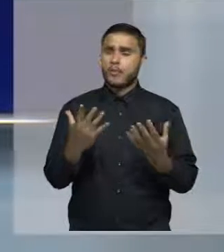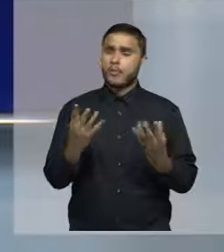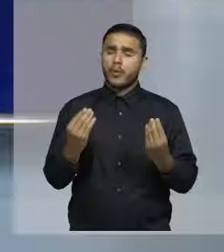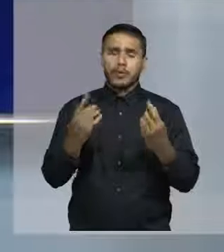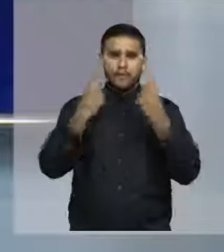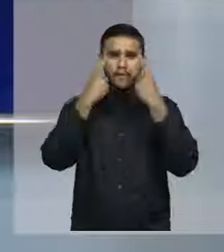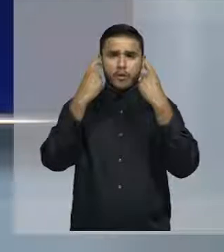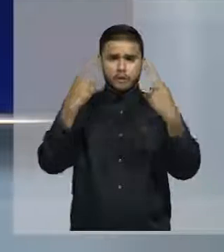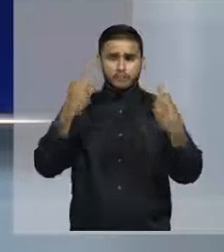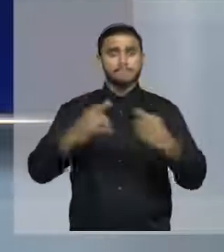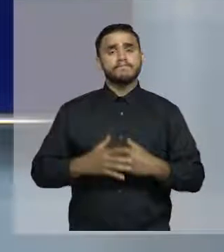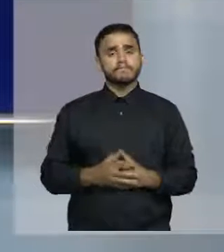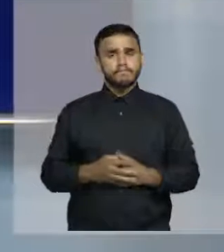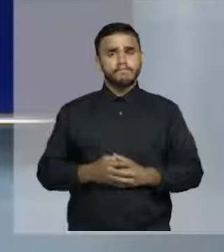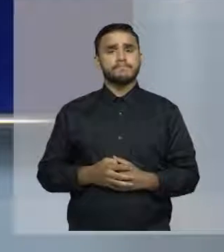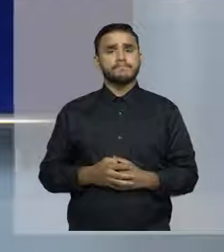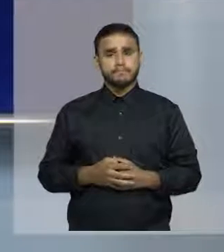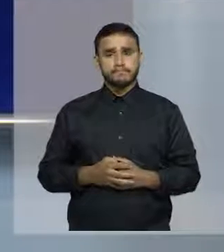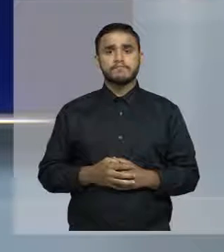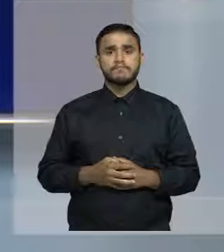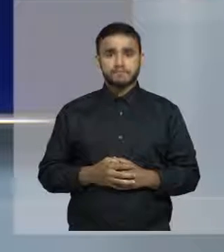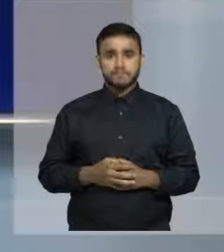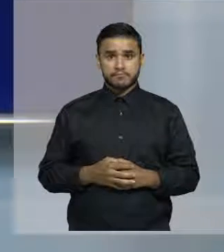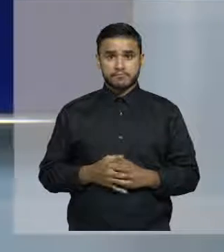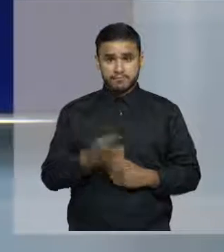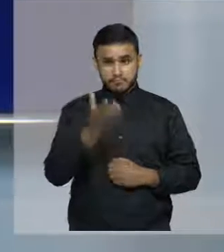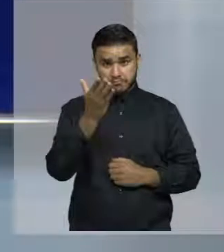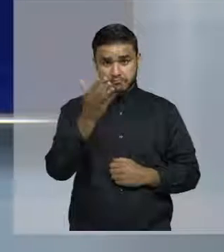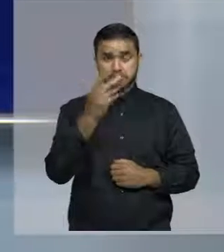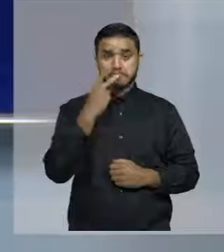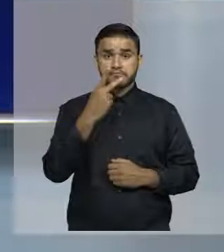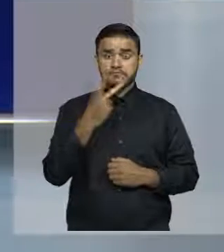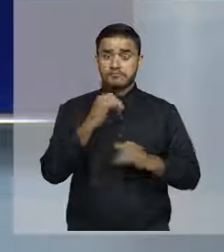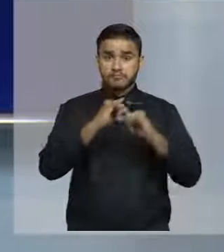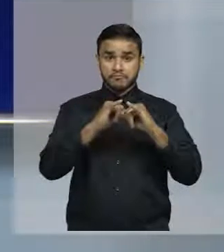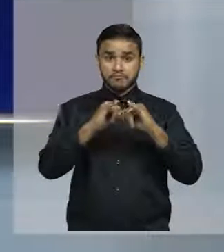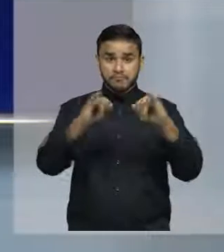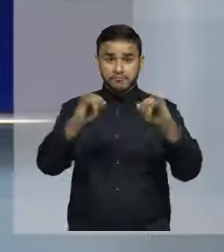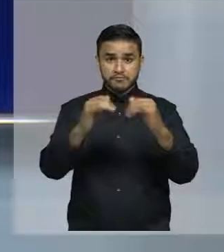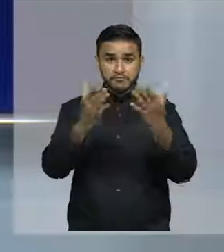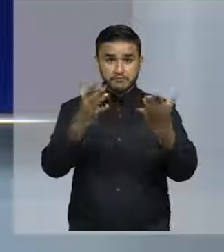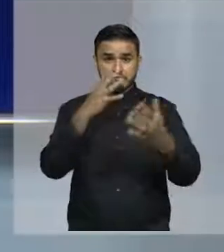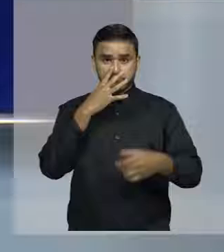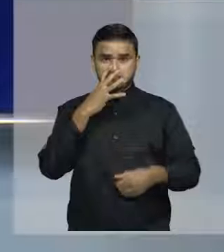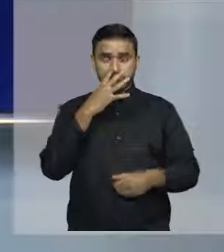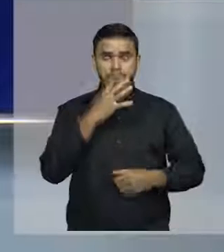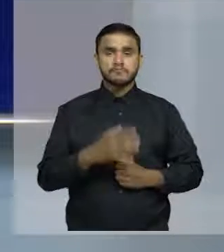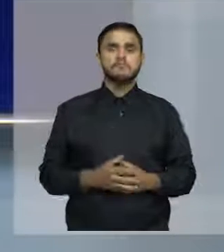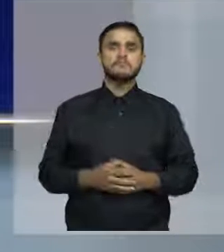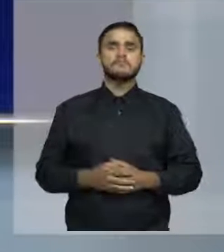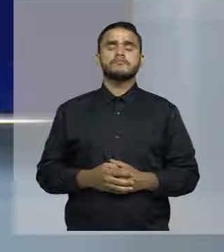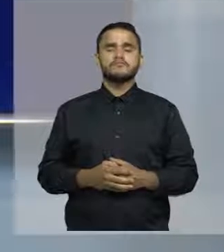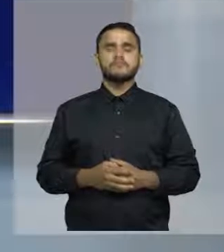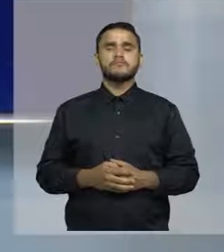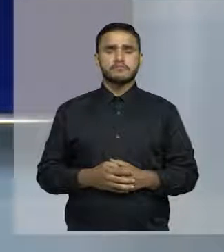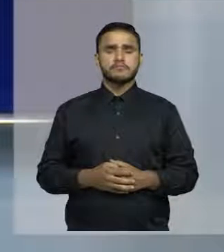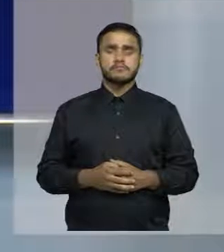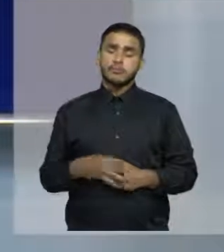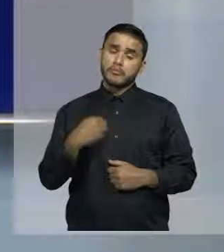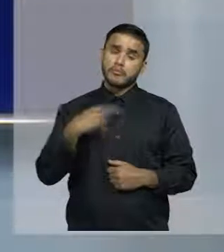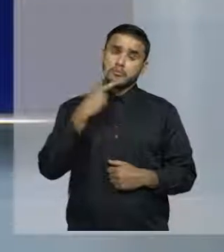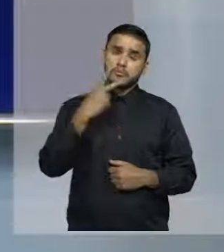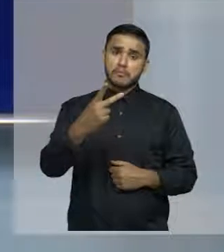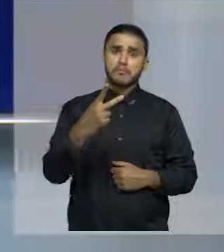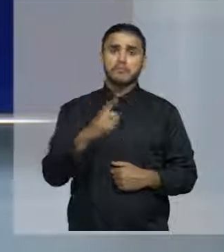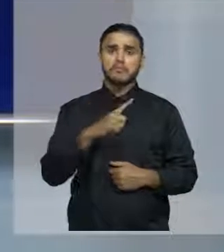Dito isso, gostaria de aqui chamar a atenção dos nossos assinantes para um fato que, para